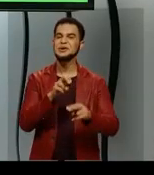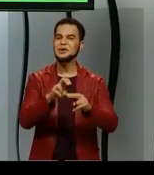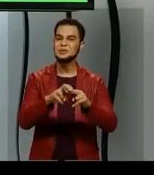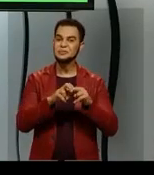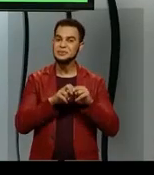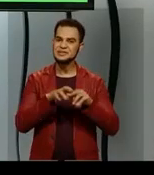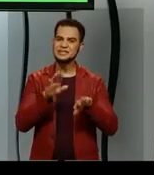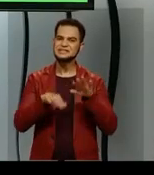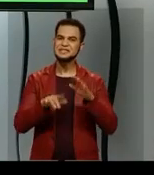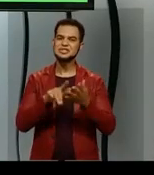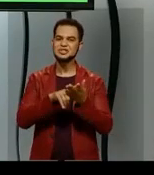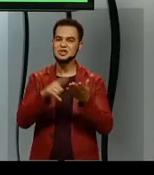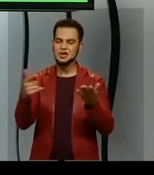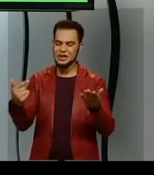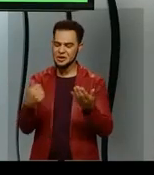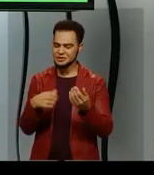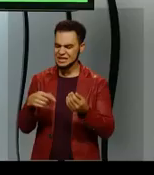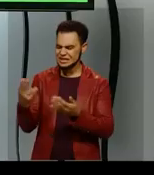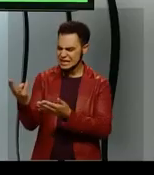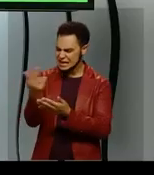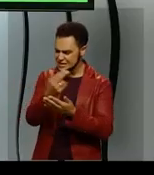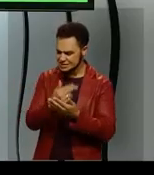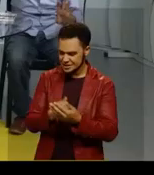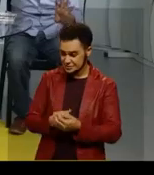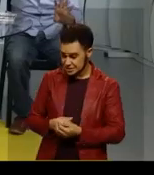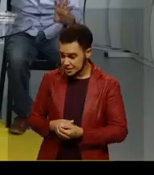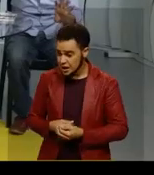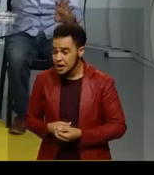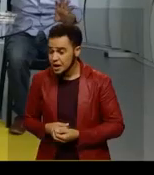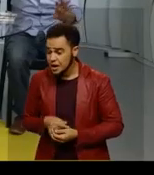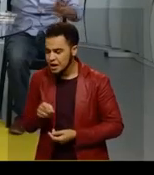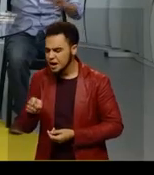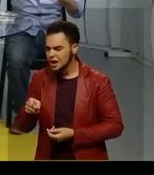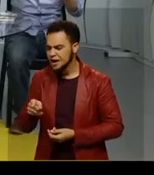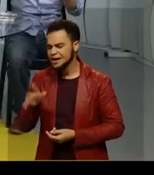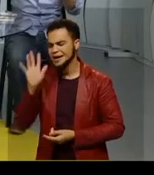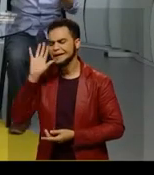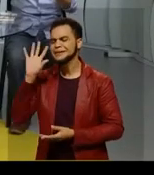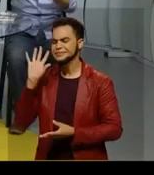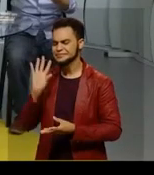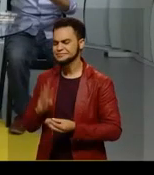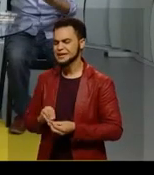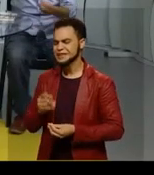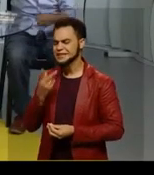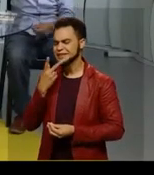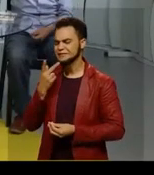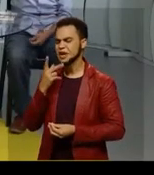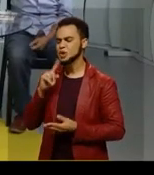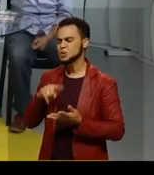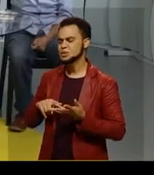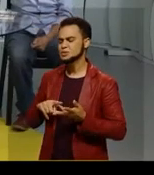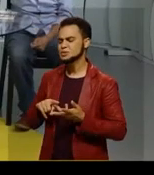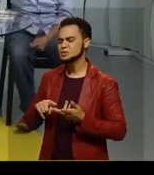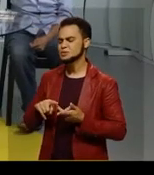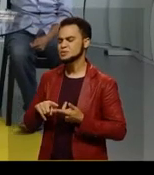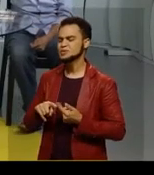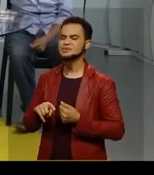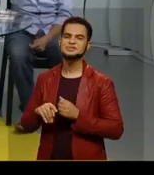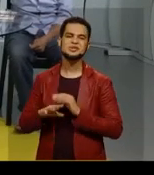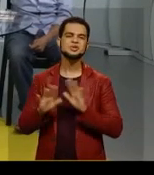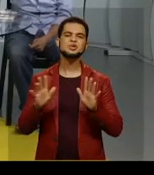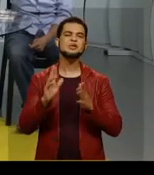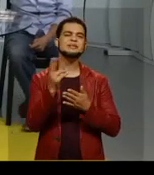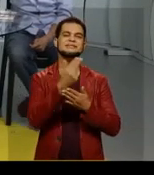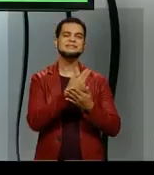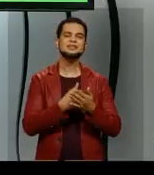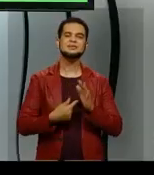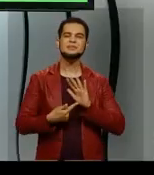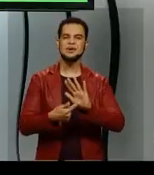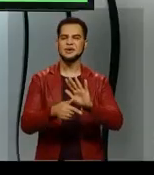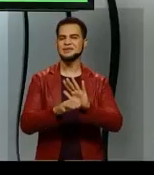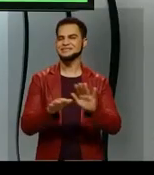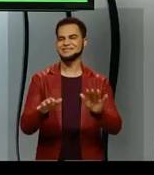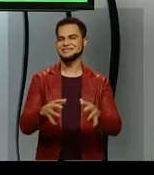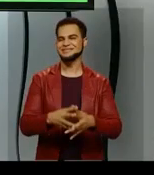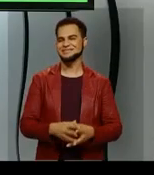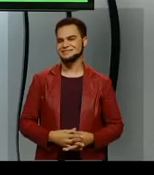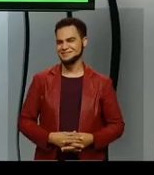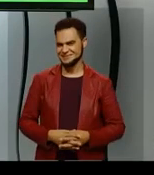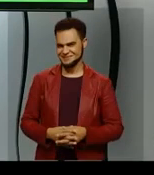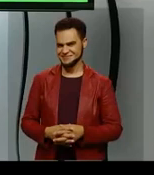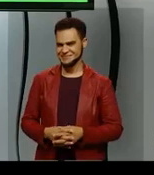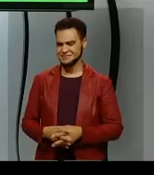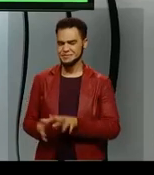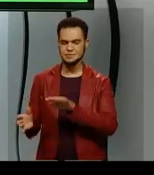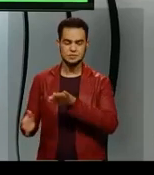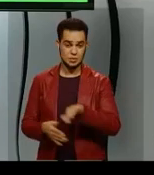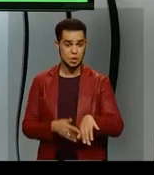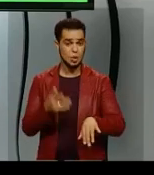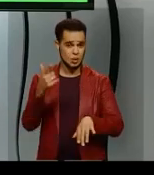você olhou ali, já entendi o que é, não precisa nem de ler o negócio inteiro. Então ela é de comunicação também muito rápida. Nossa próxima